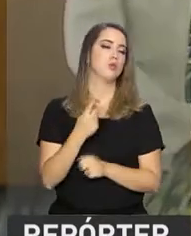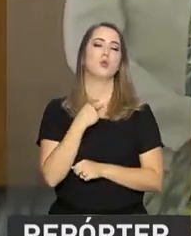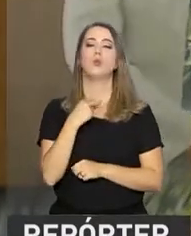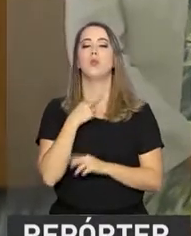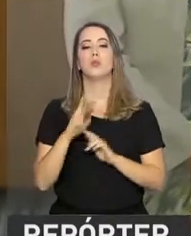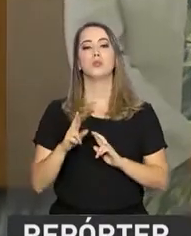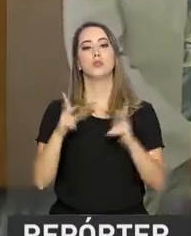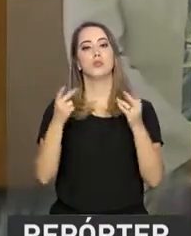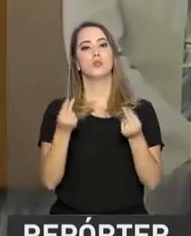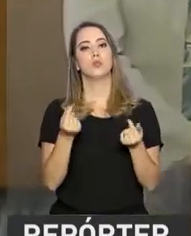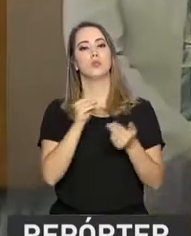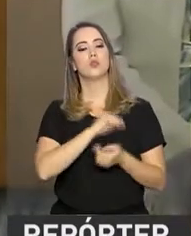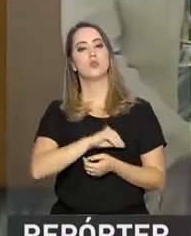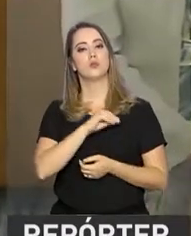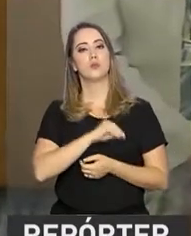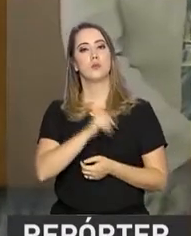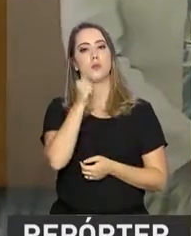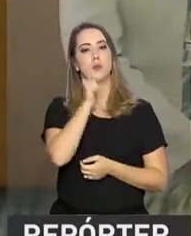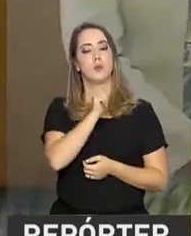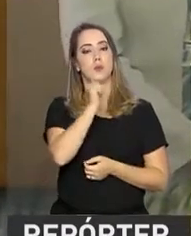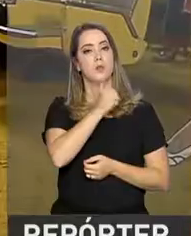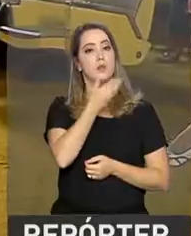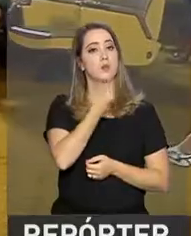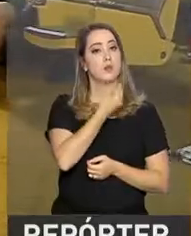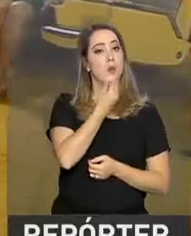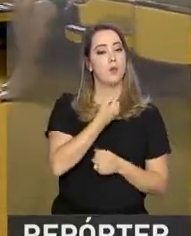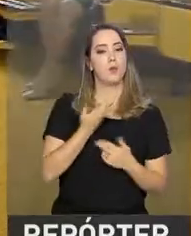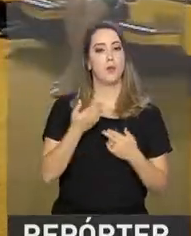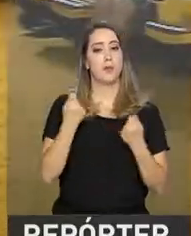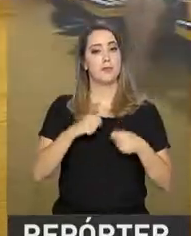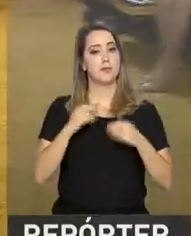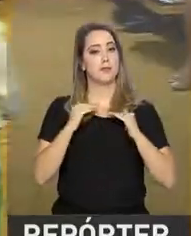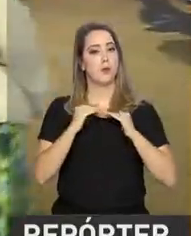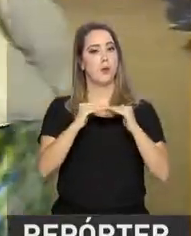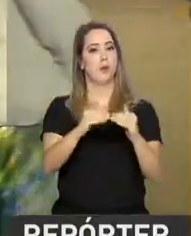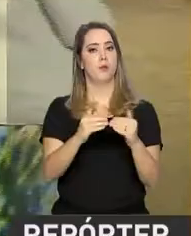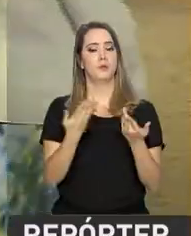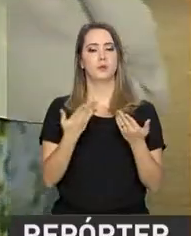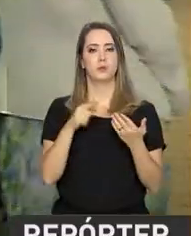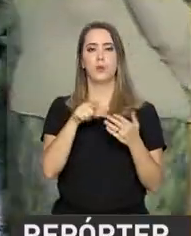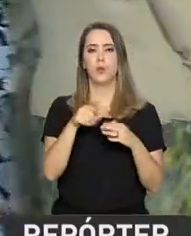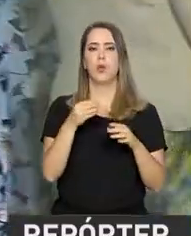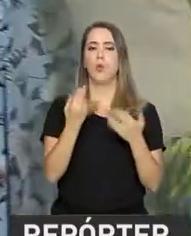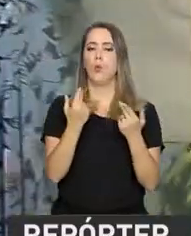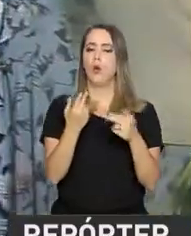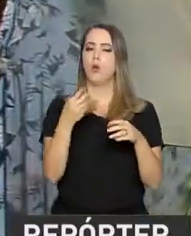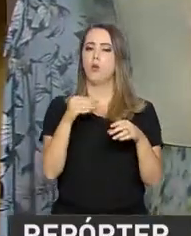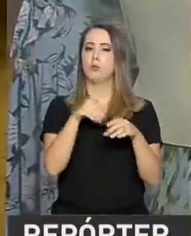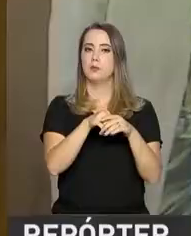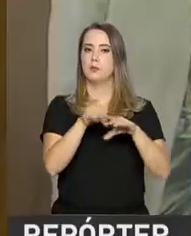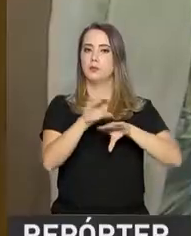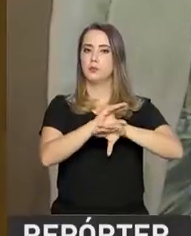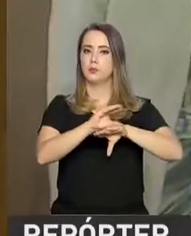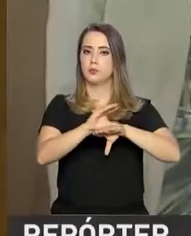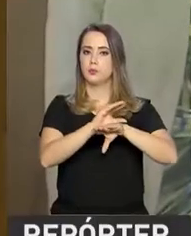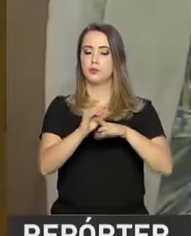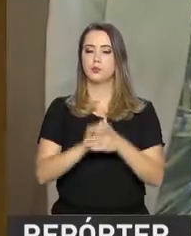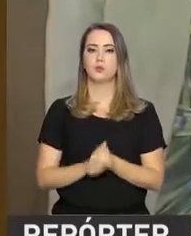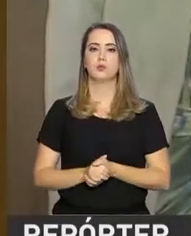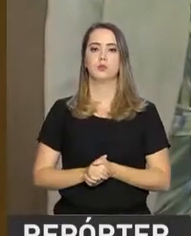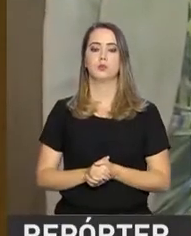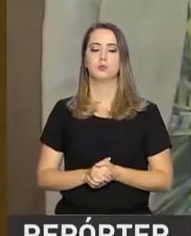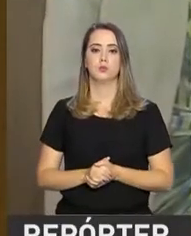entre homens e mulheres temer defendeu o cumprimento da constituição para garantir a igualdade de gênero hoje a regra